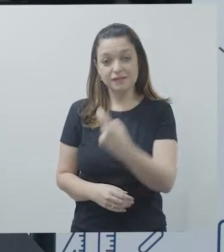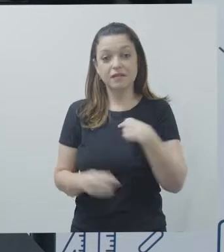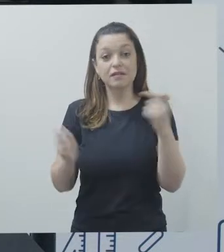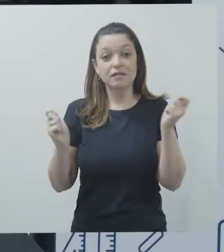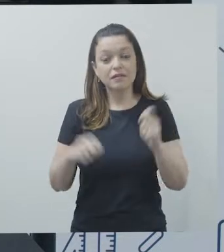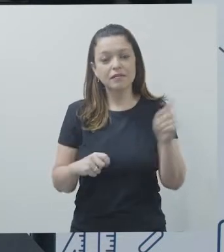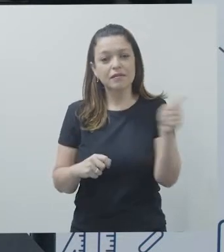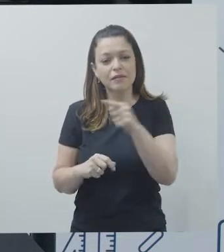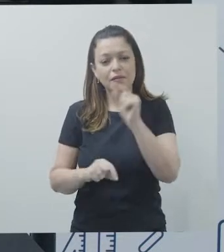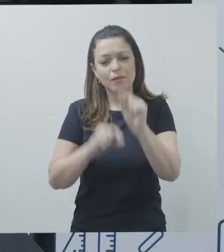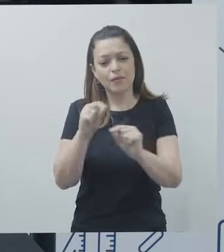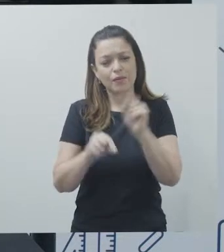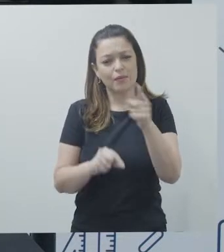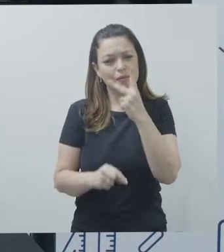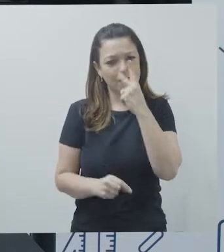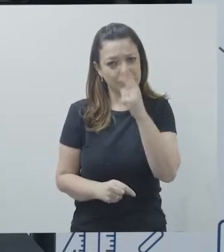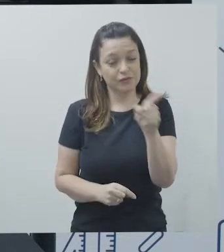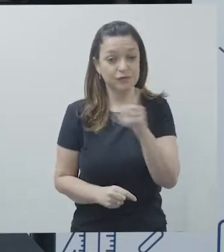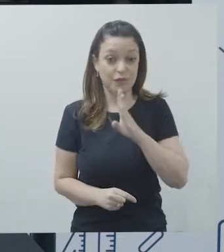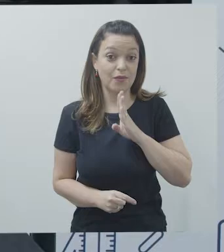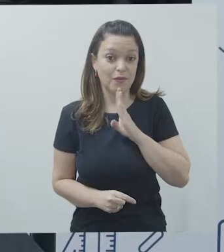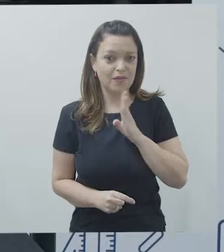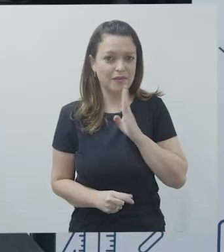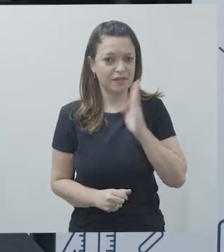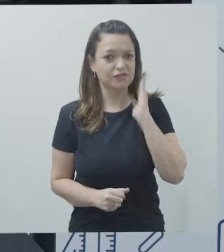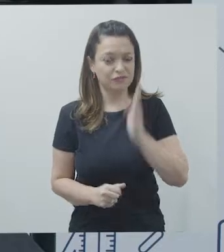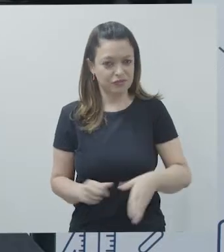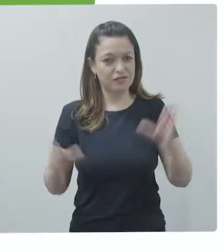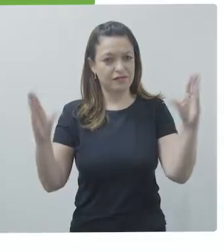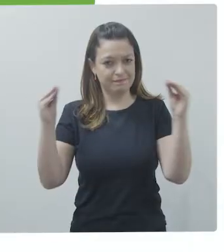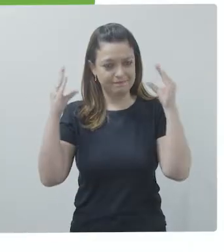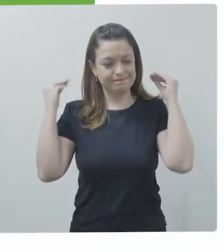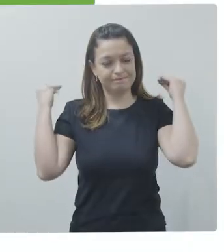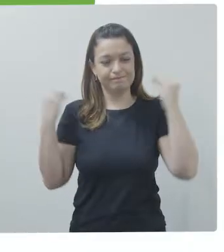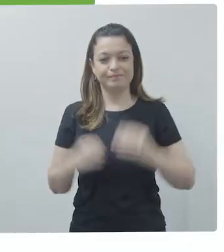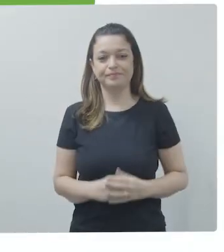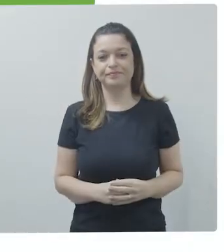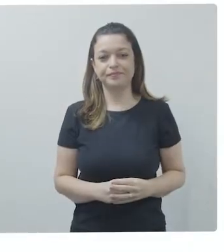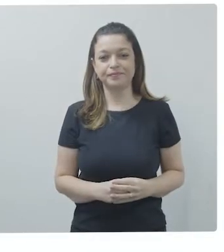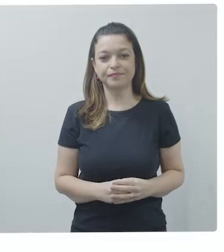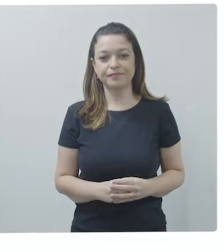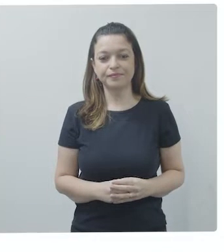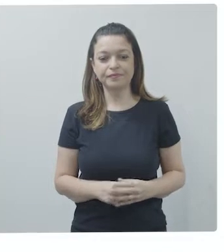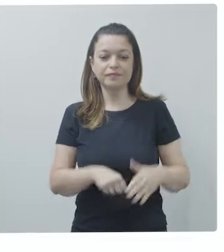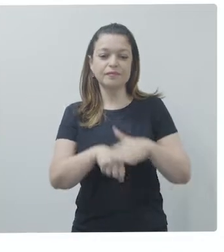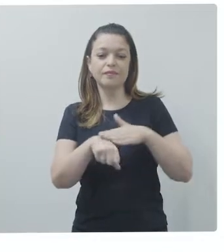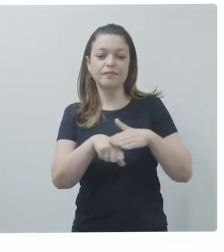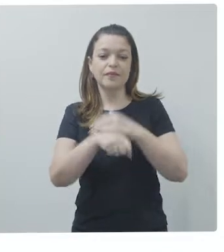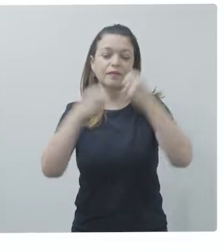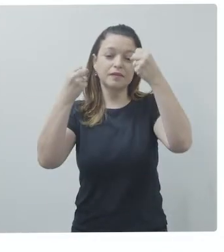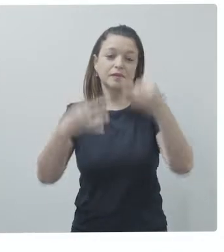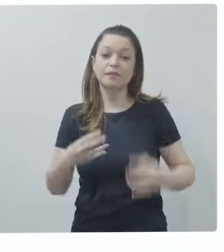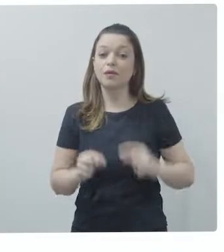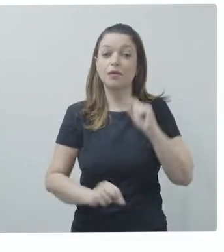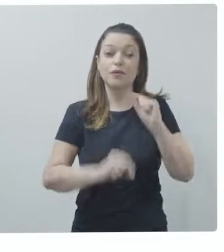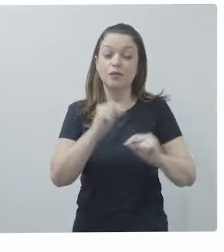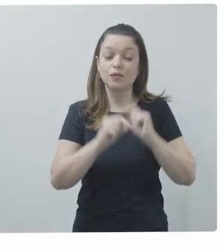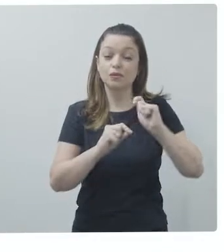já conheça algo que eu vou falar. Nós vamos falar sobre o quê? O significado